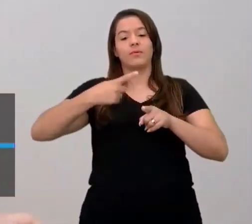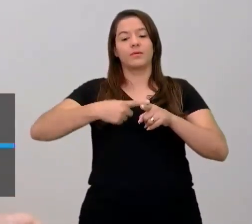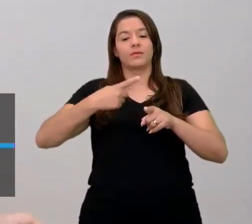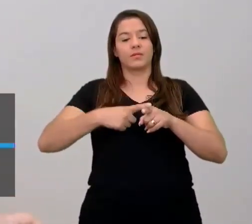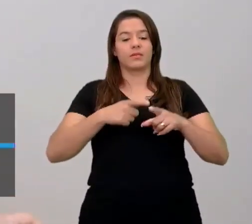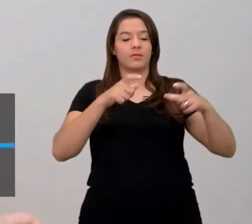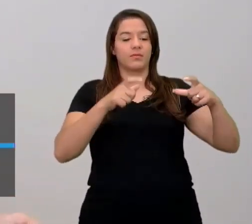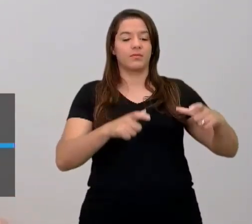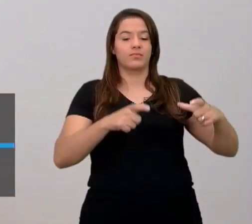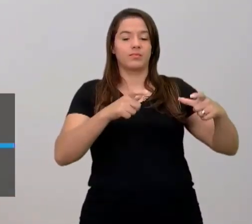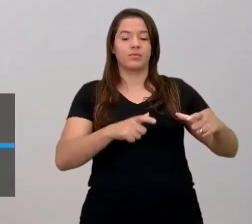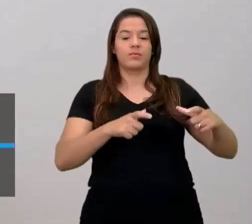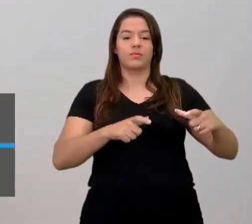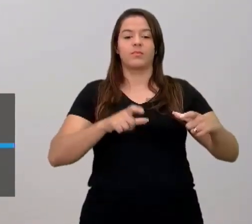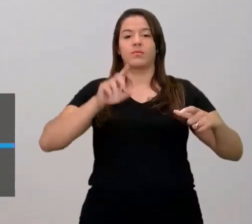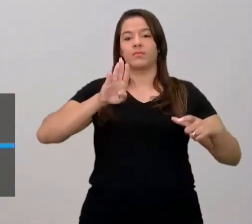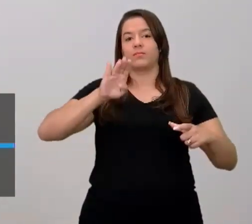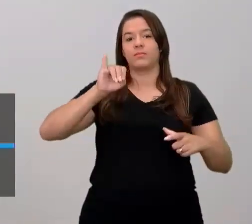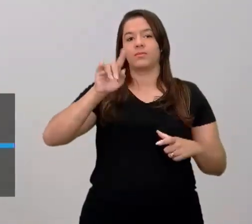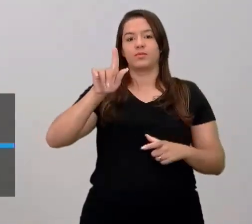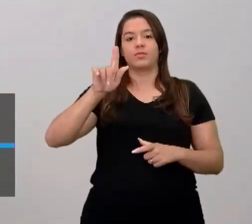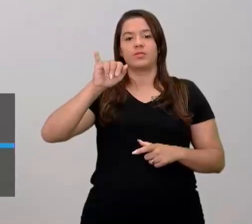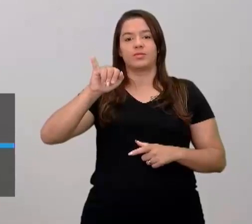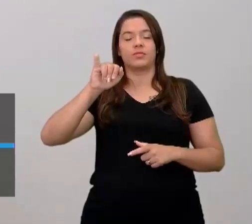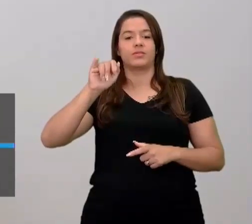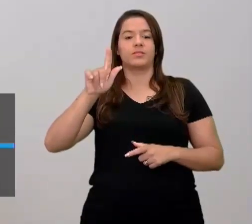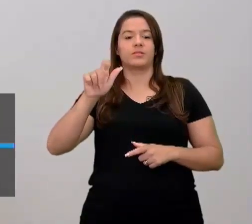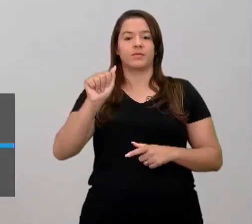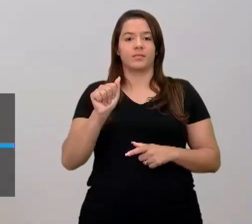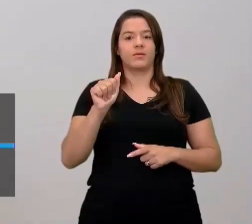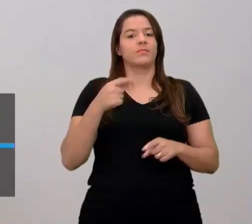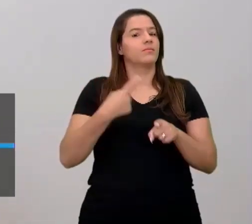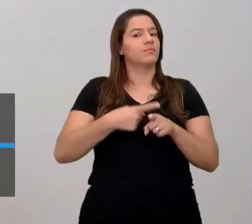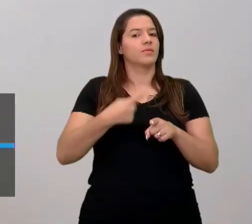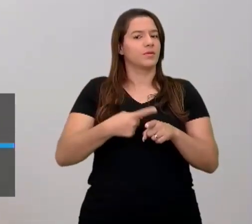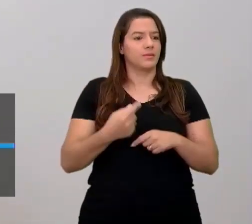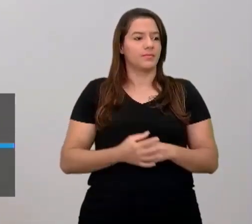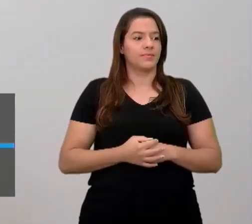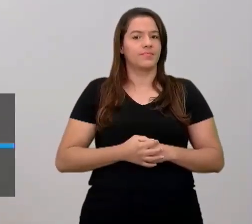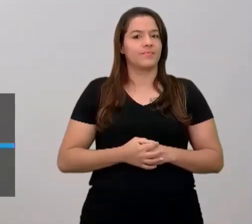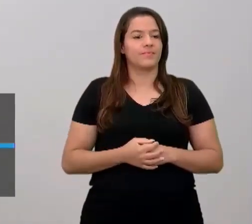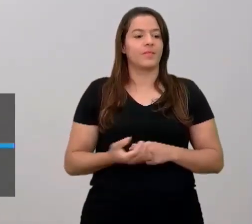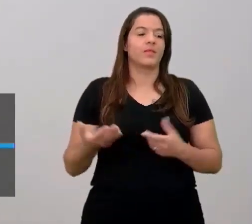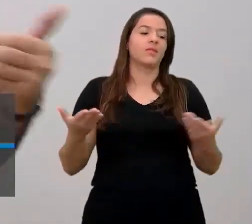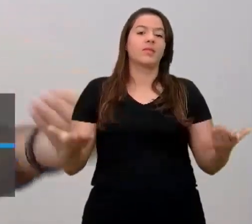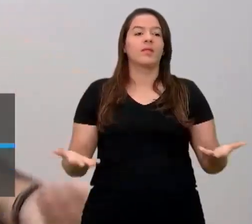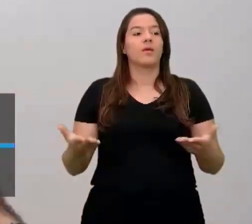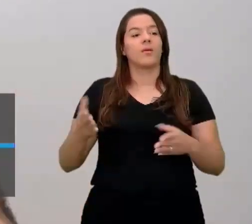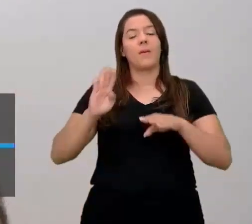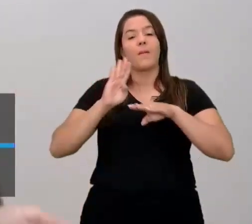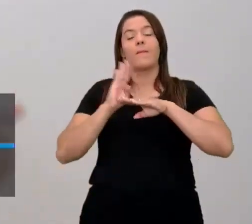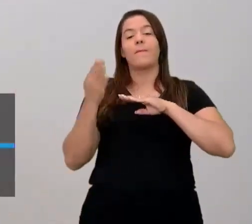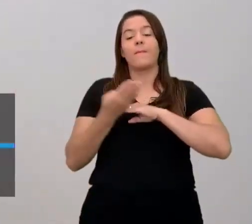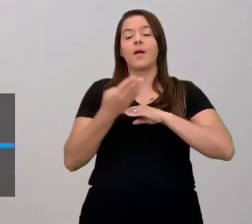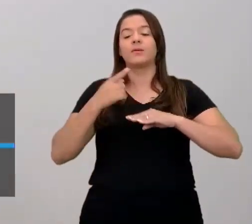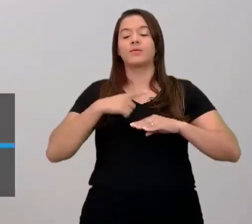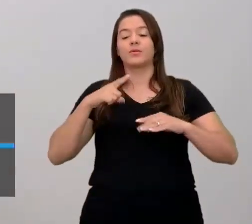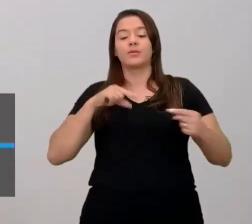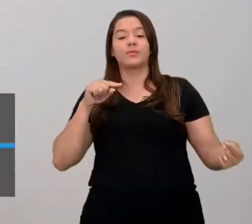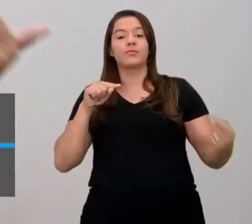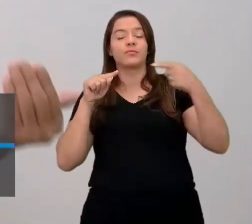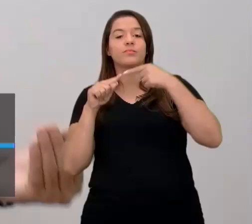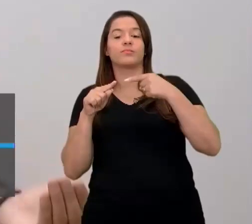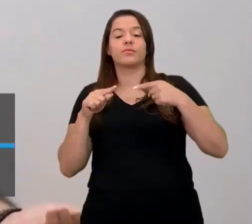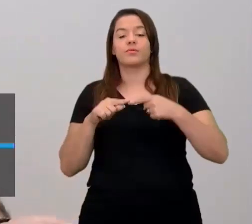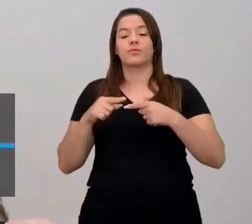Bexiga. Né? Do porquê o Bexiga hoje ser considerado um bairro tão associado